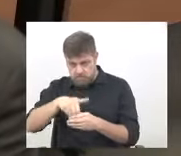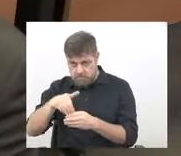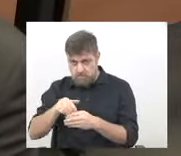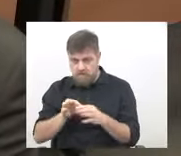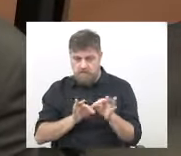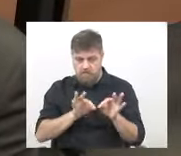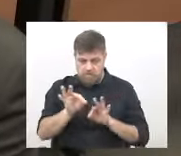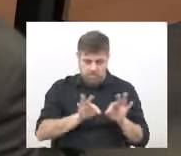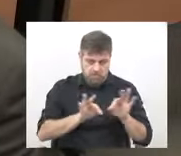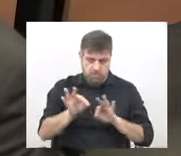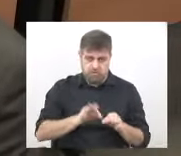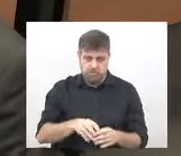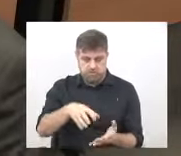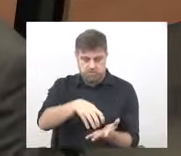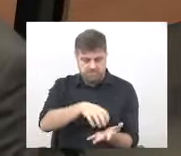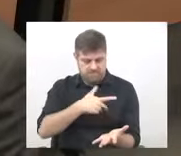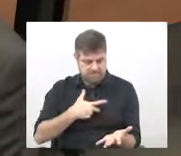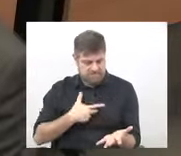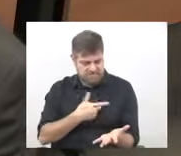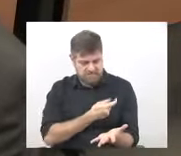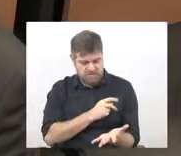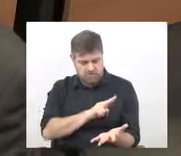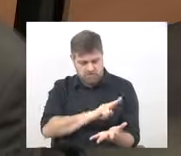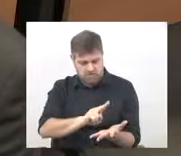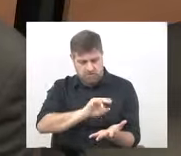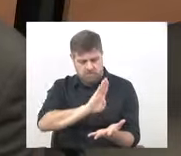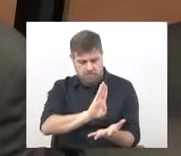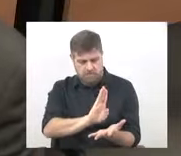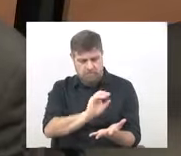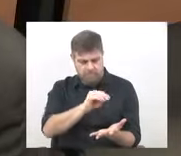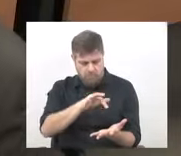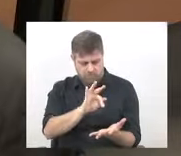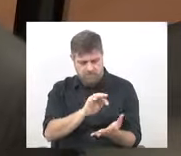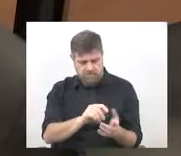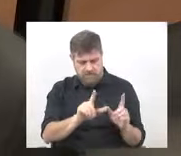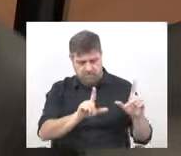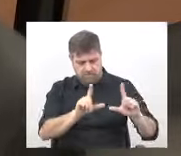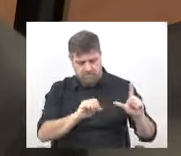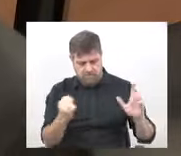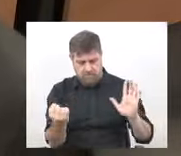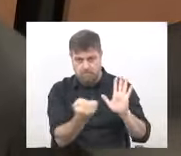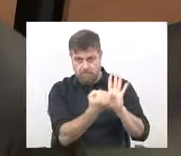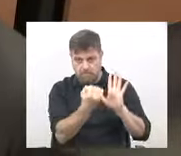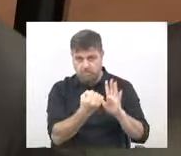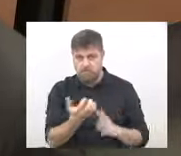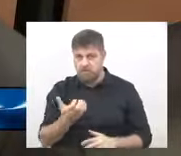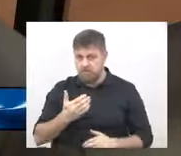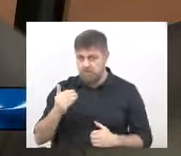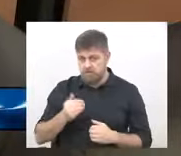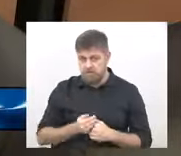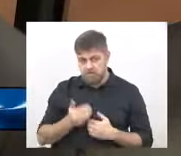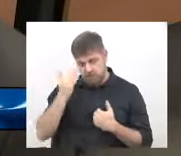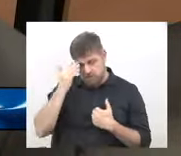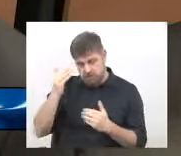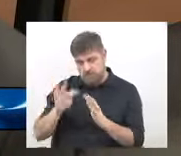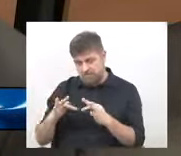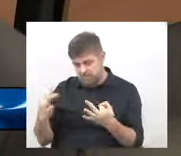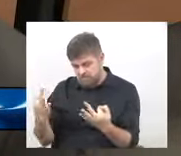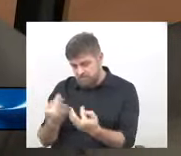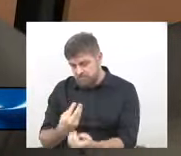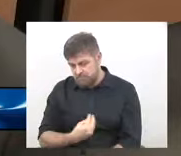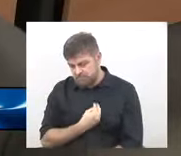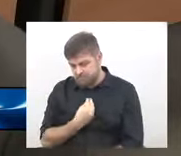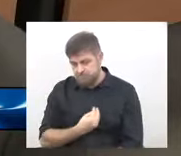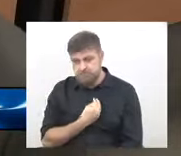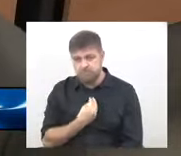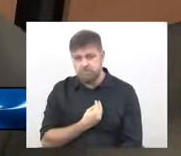esse grande cidadão, que é o José Carlos Bonfá. E agradecer mais uma vez a presença dos familiares que estão aqui